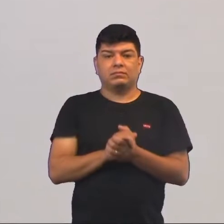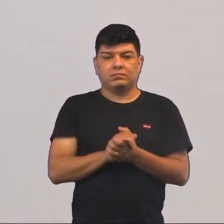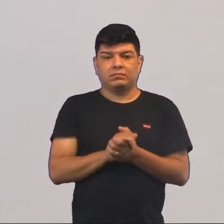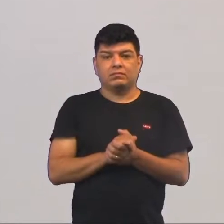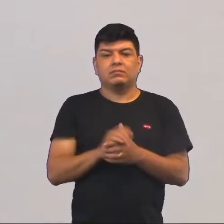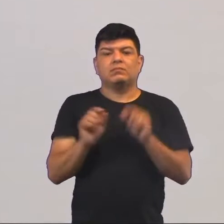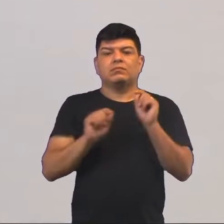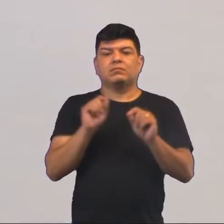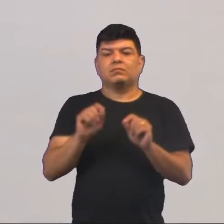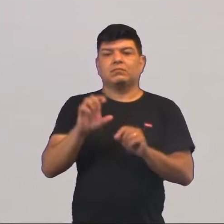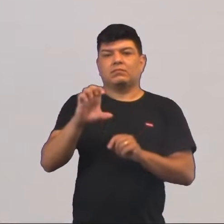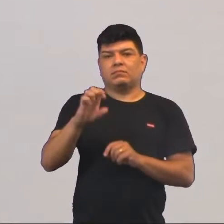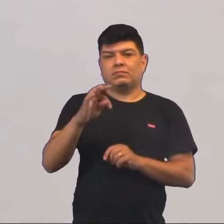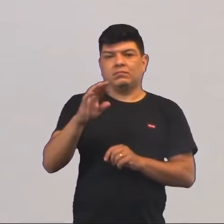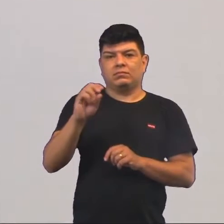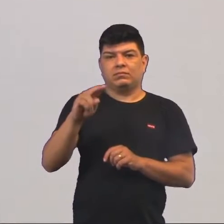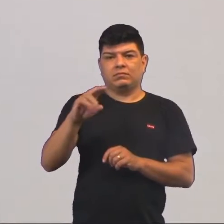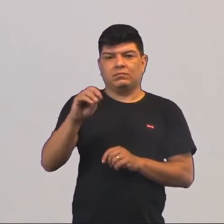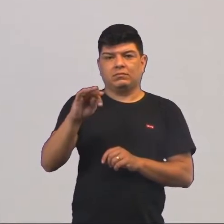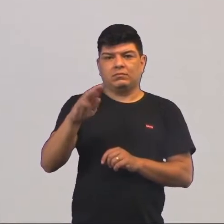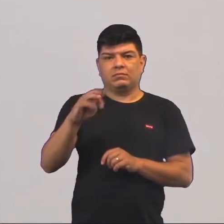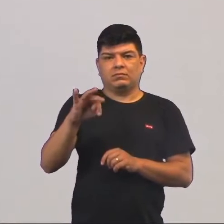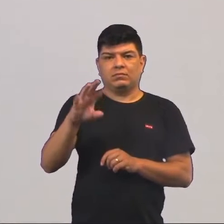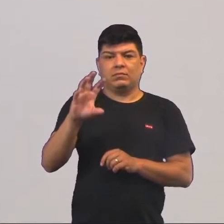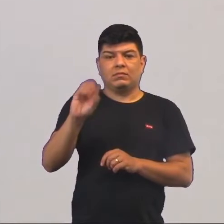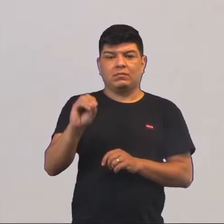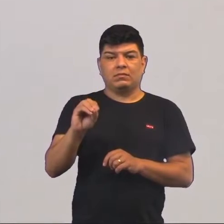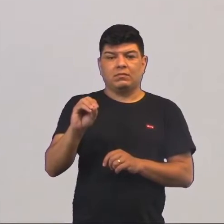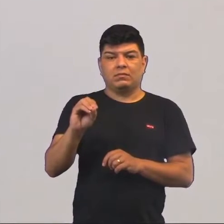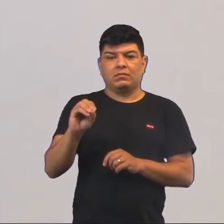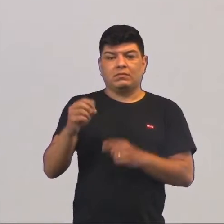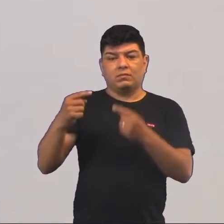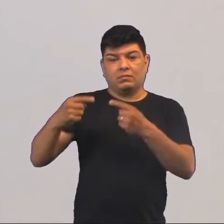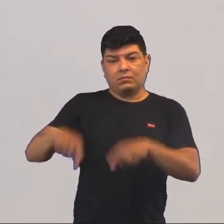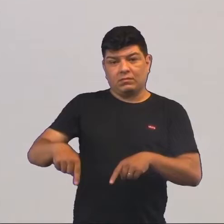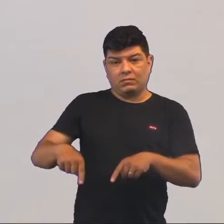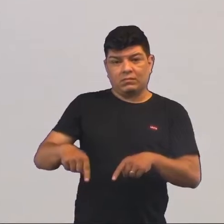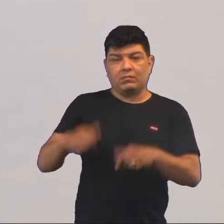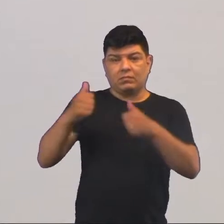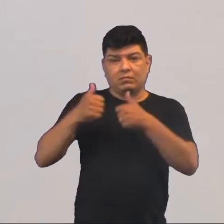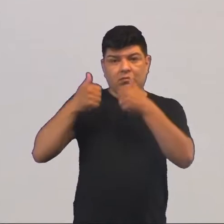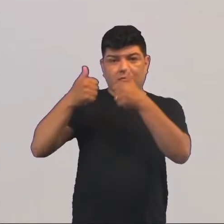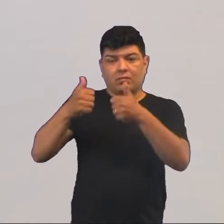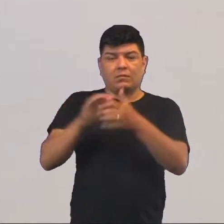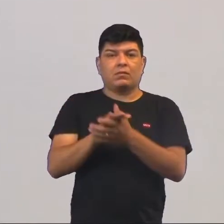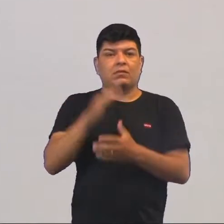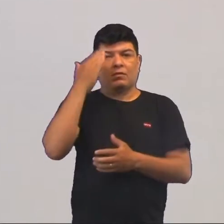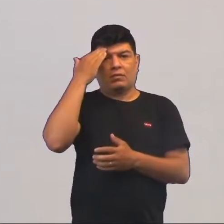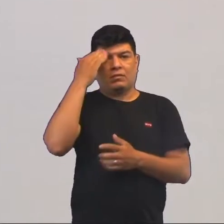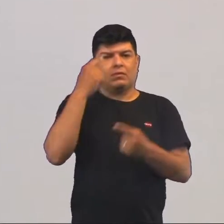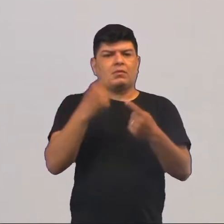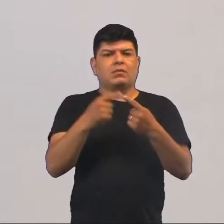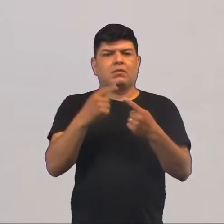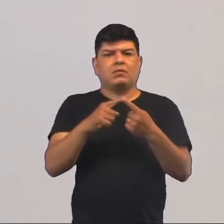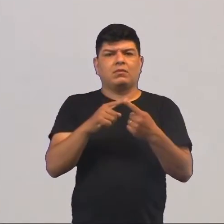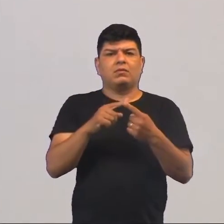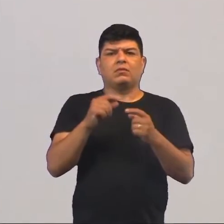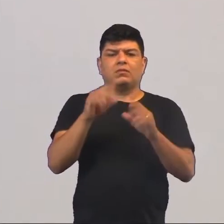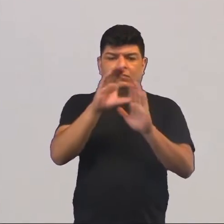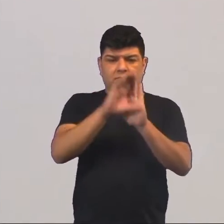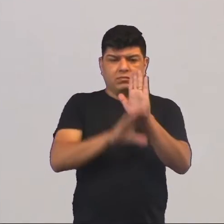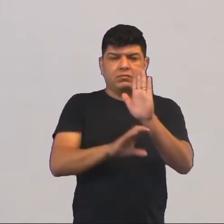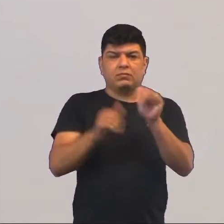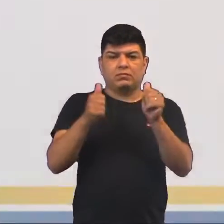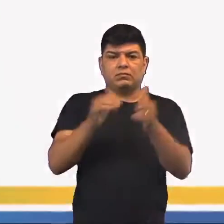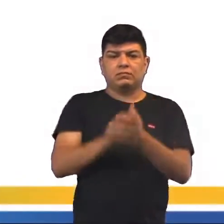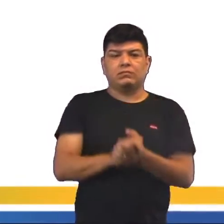falar sobre etnocentrismo versus ações afirmativas. Primeiro, nós vamos entender um pouco mais sobre esses